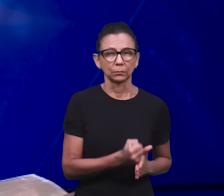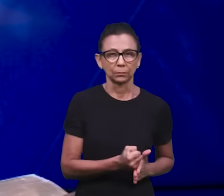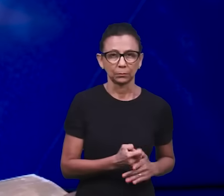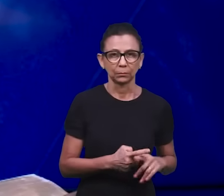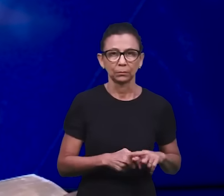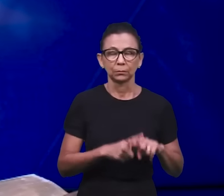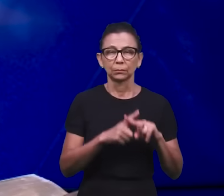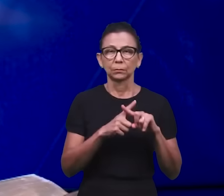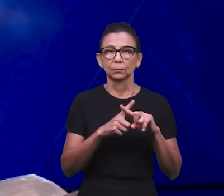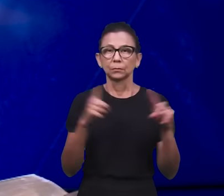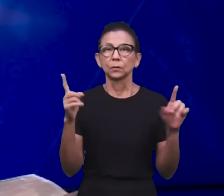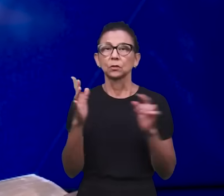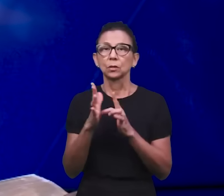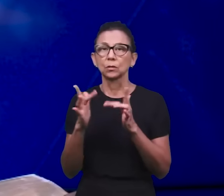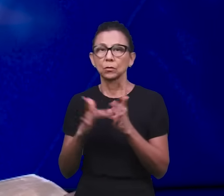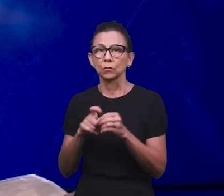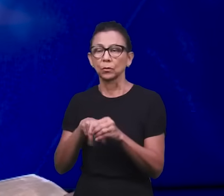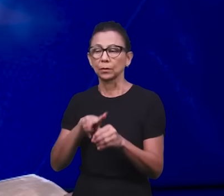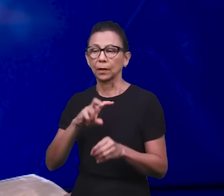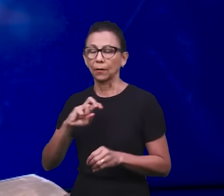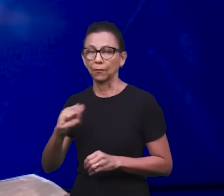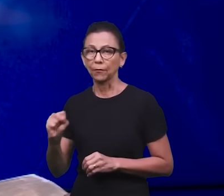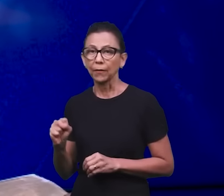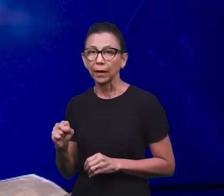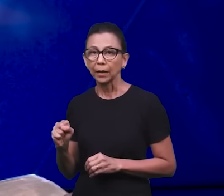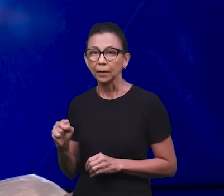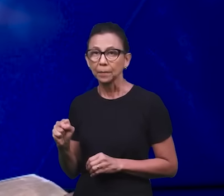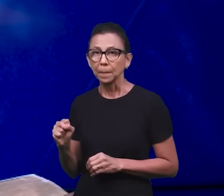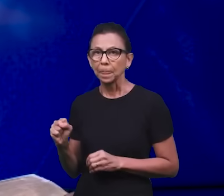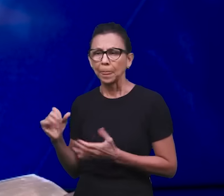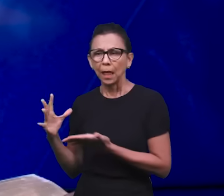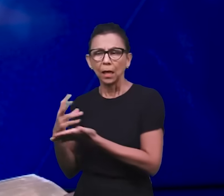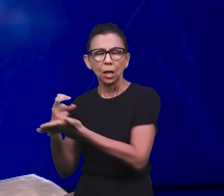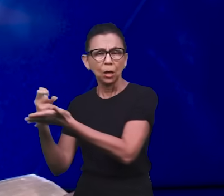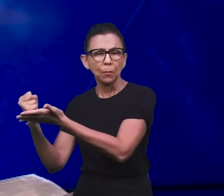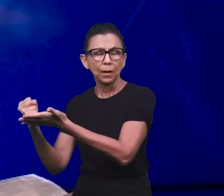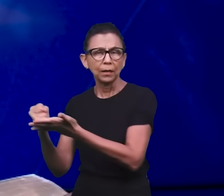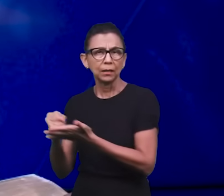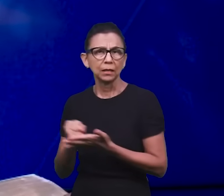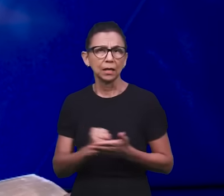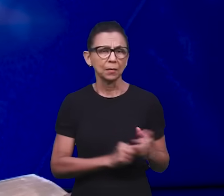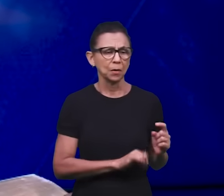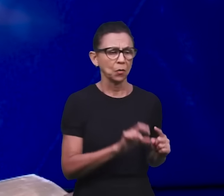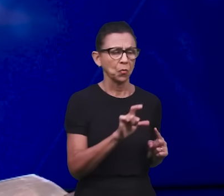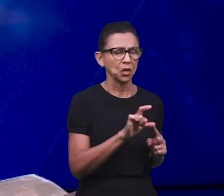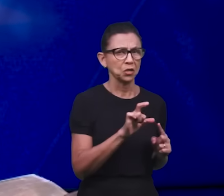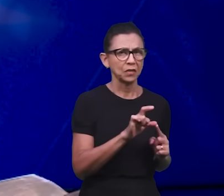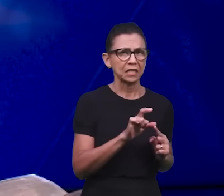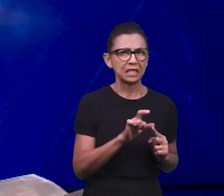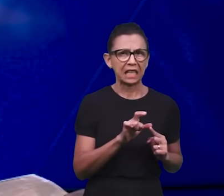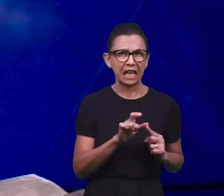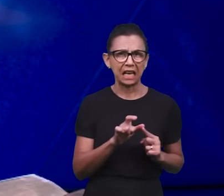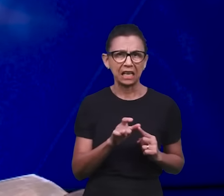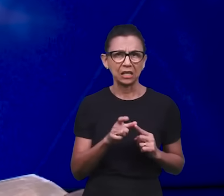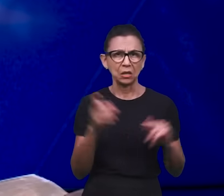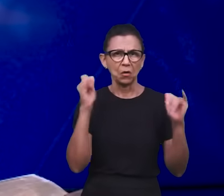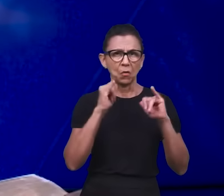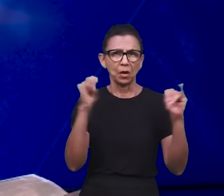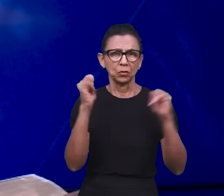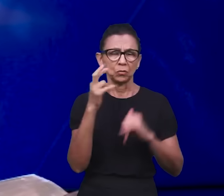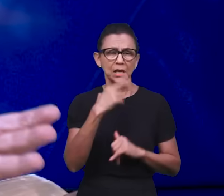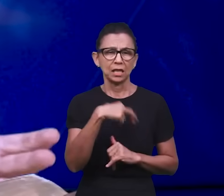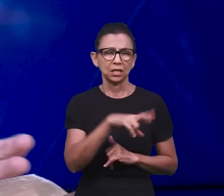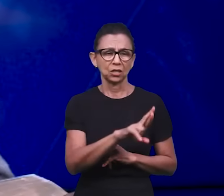colher no arrebatamento da igreja. Ele, o adversário das nossas almas, não está preocupado em proibir o que está sendo anunciado